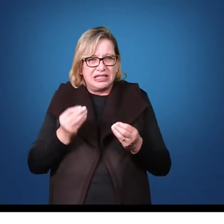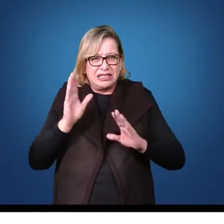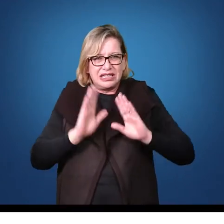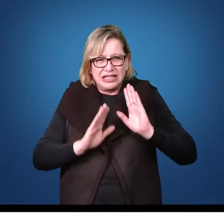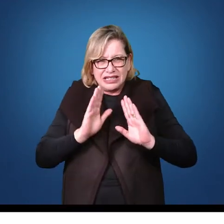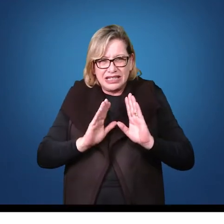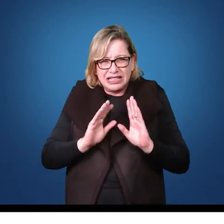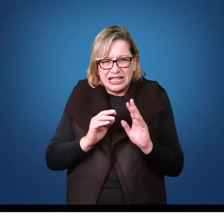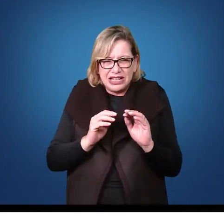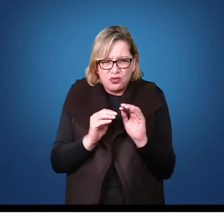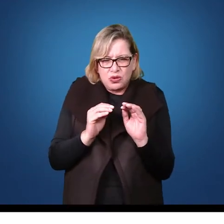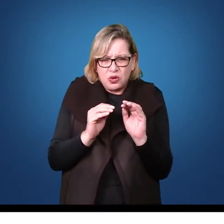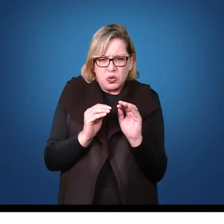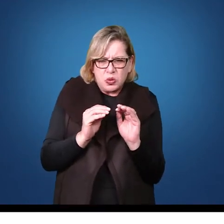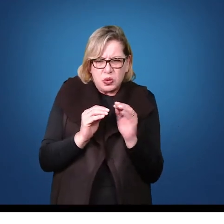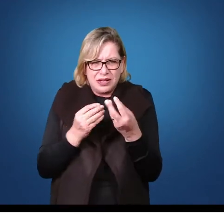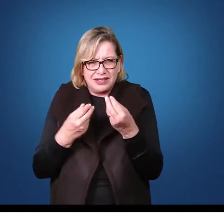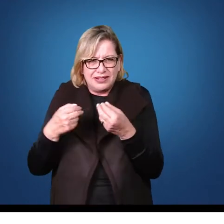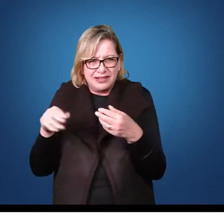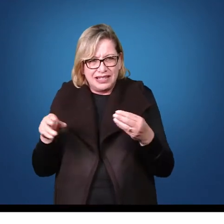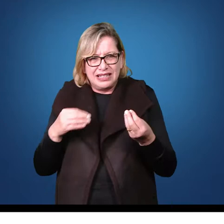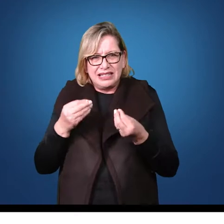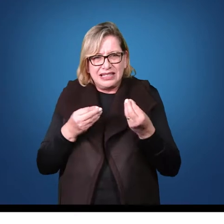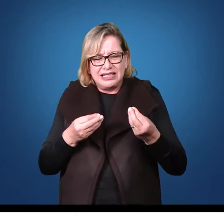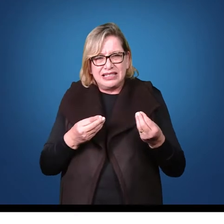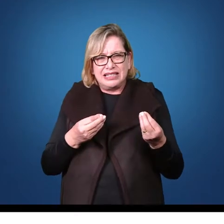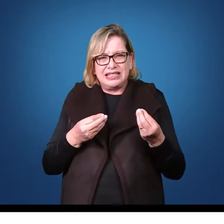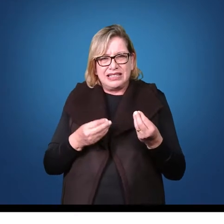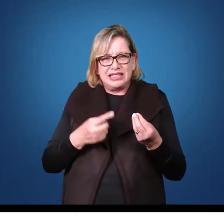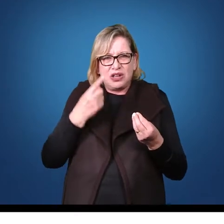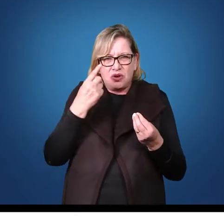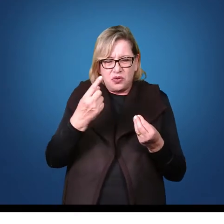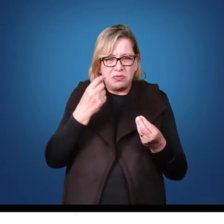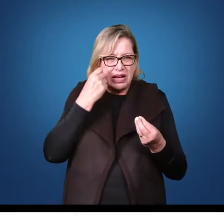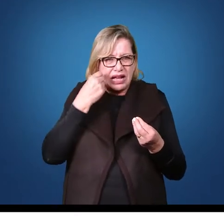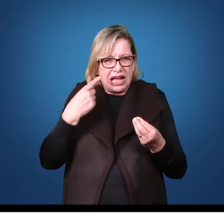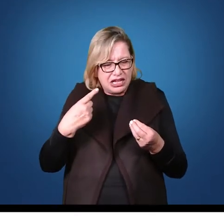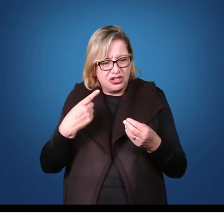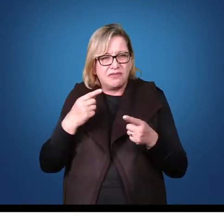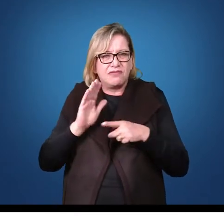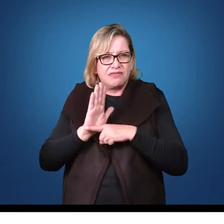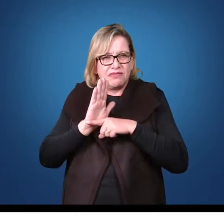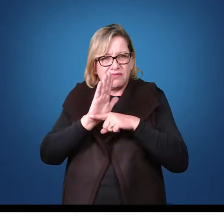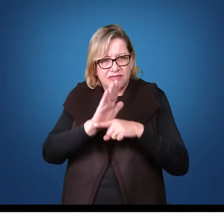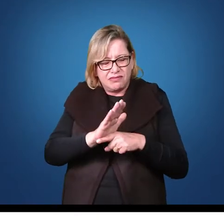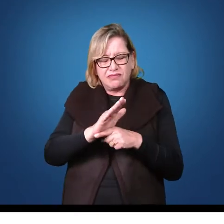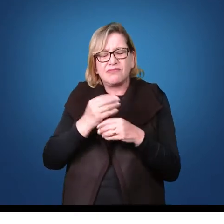vai meio de ladinho. Ó, uma ratinha vai ajudar.